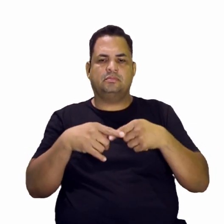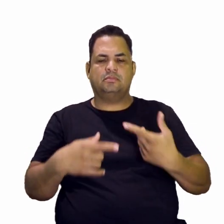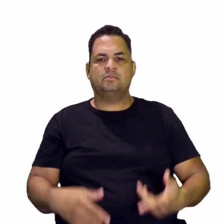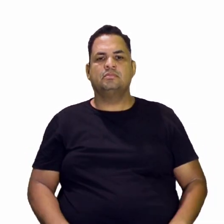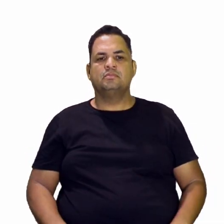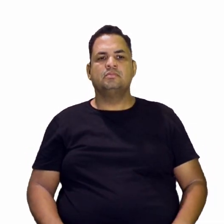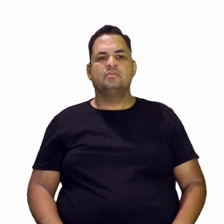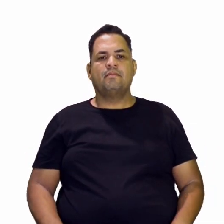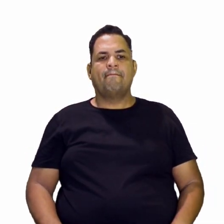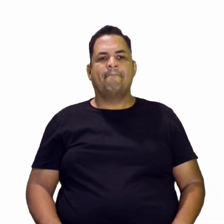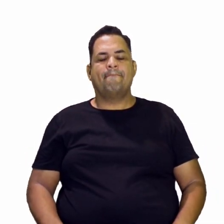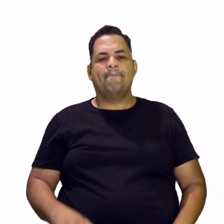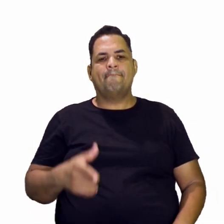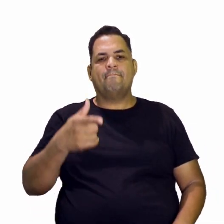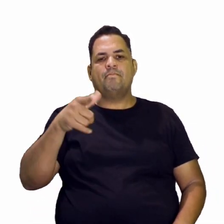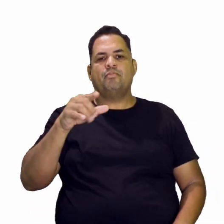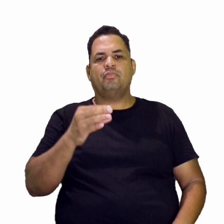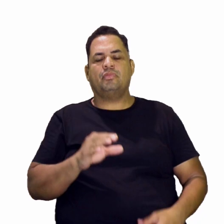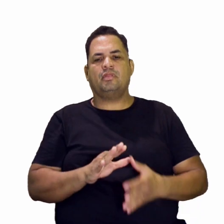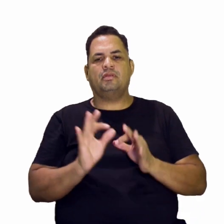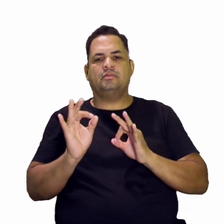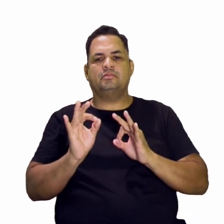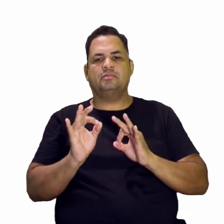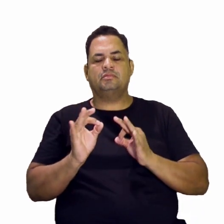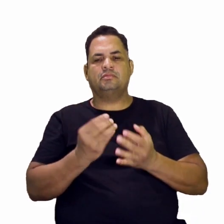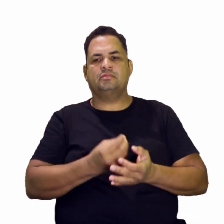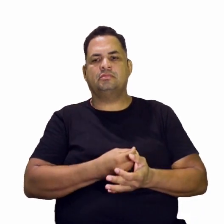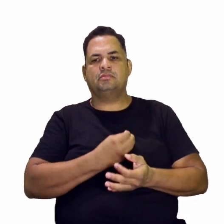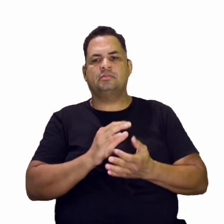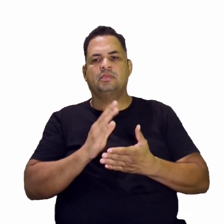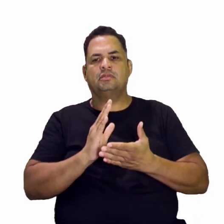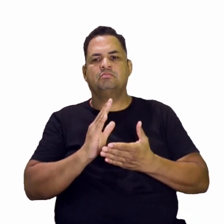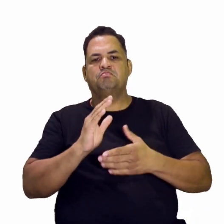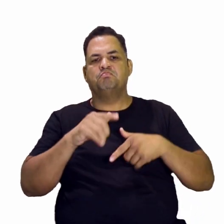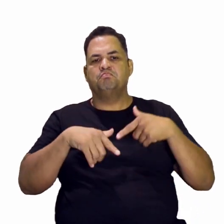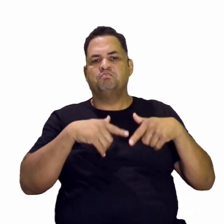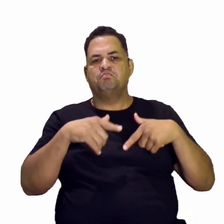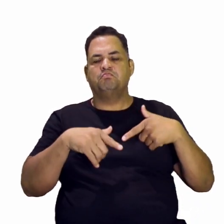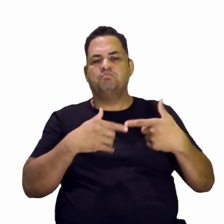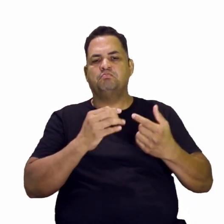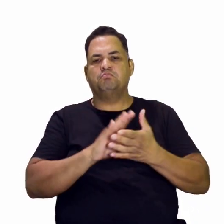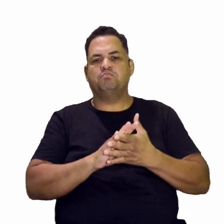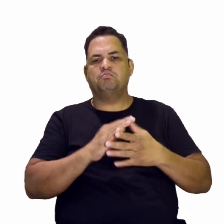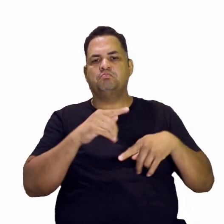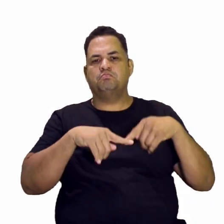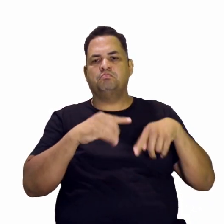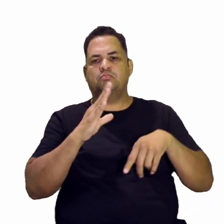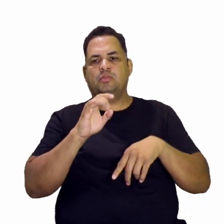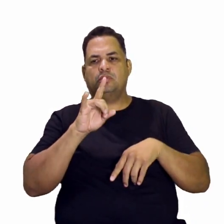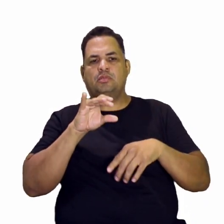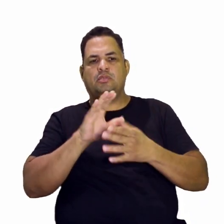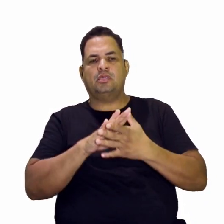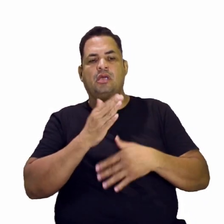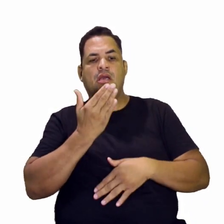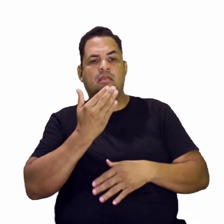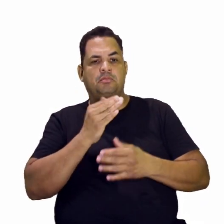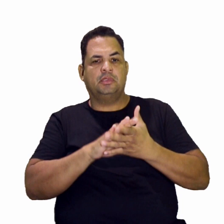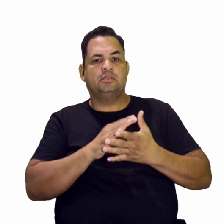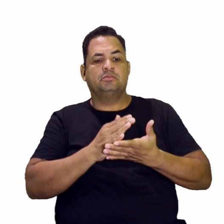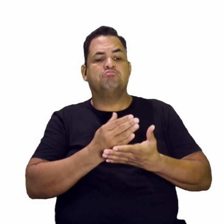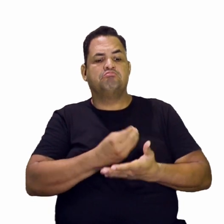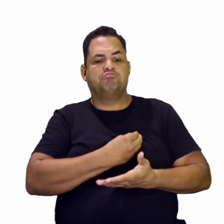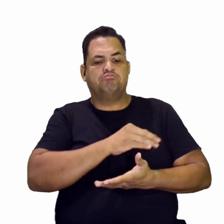aqui, ó. As plantas, juntamente com outros seres fotossintetizantes, são produtoras de matéria orgânica que nutre a maioria dos seres vivos na